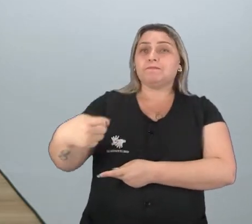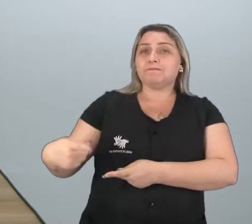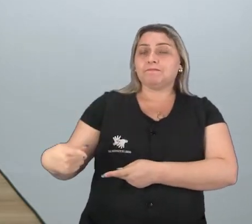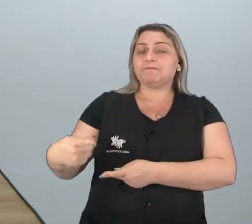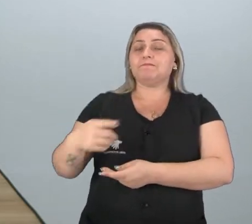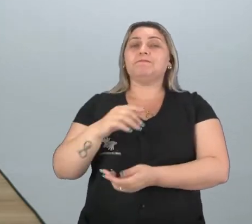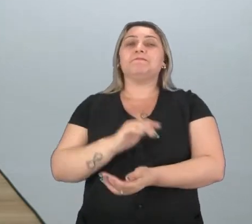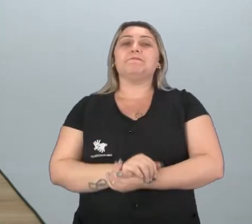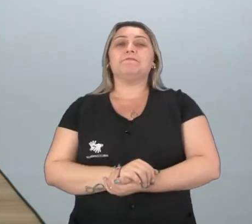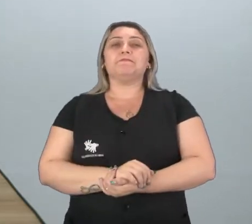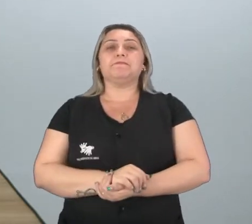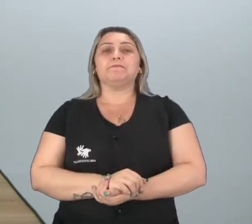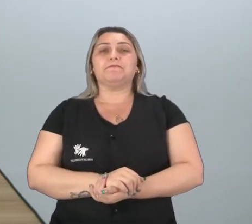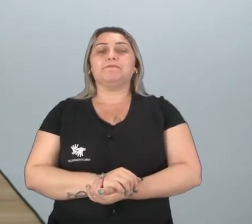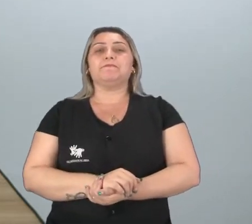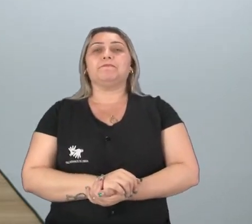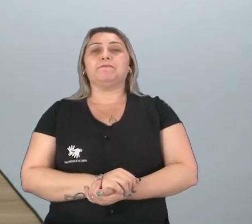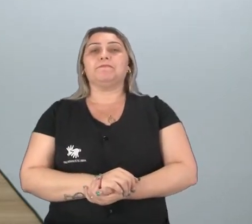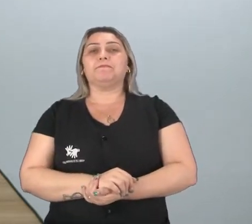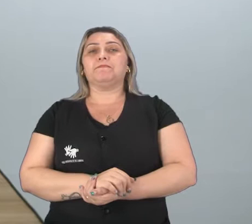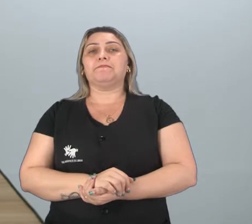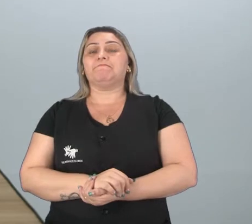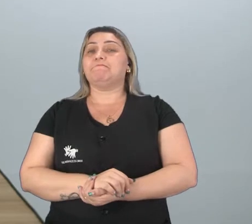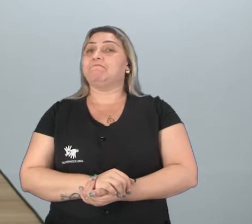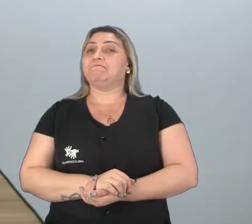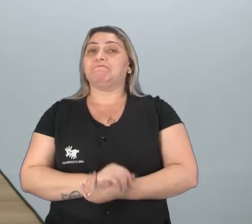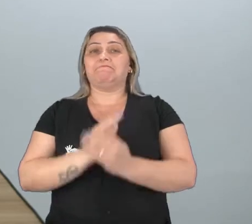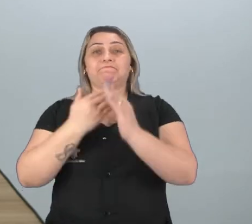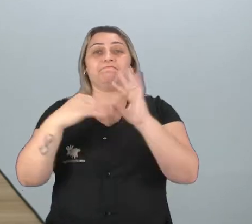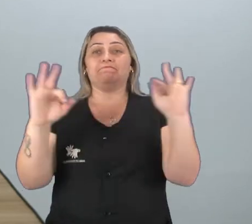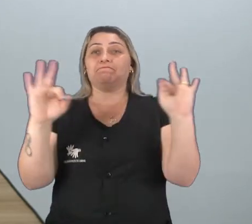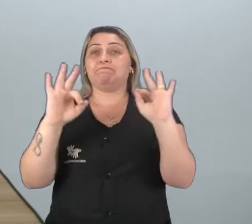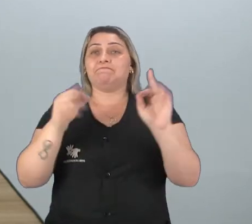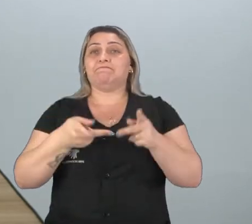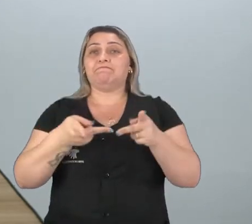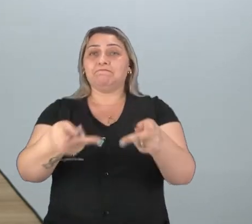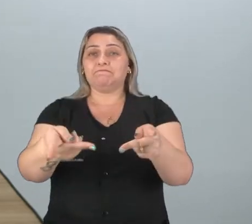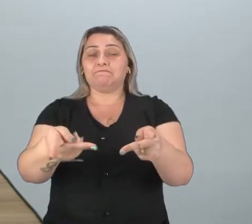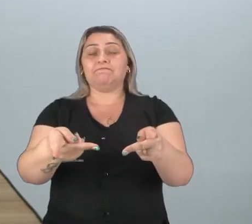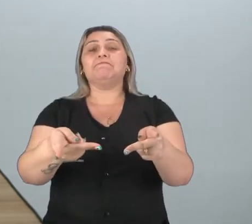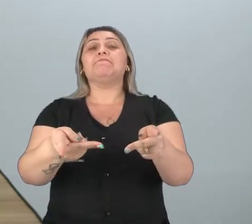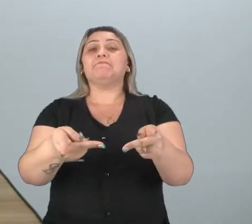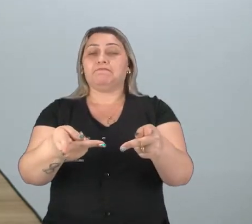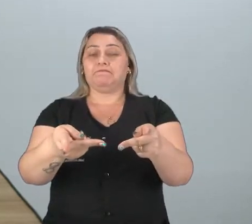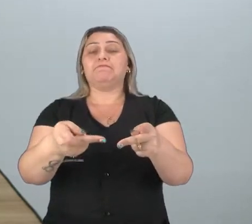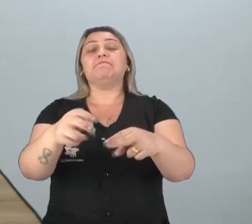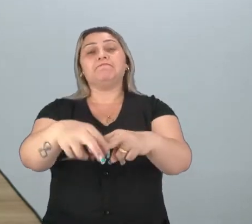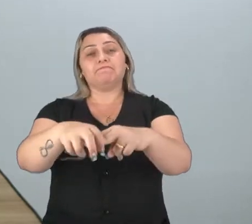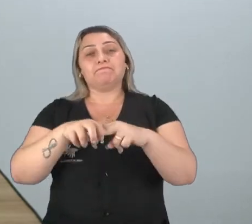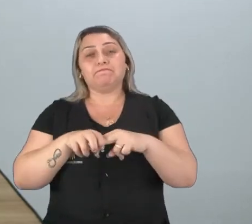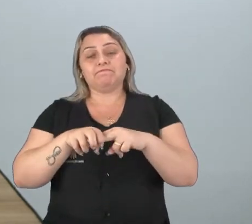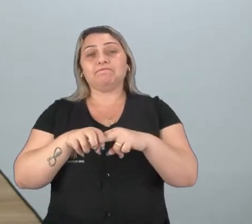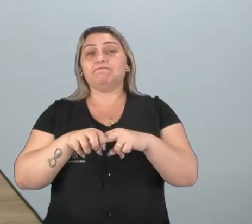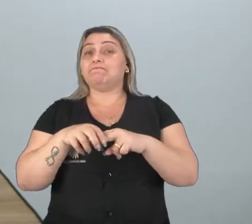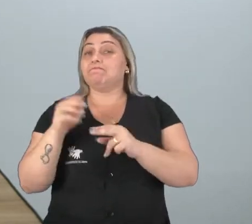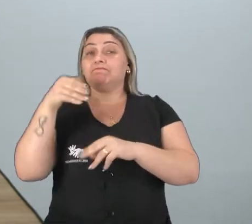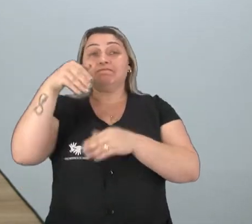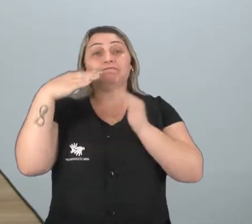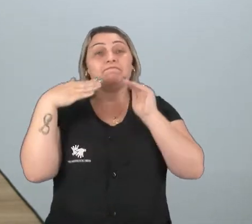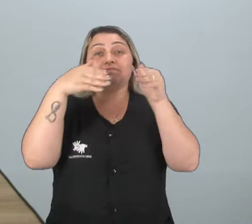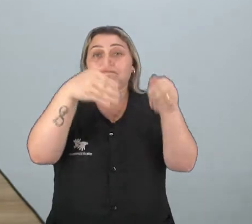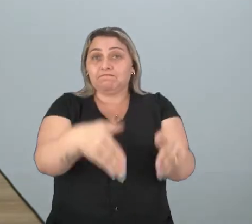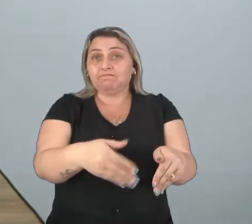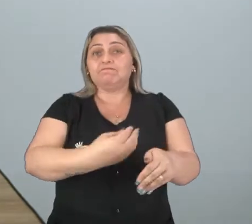Isso mesmo, o sexto ratinho, eu não enviei o convite. Por esta razão, ele não